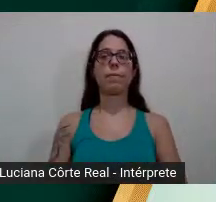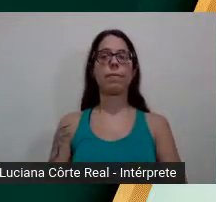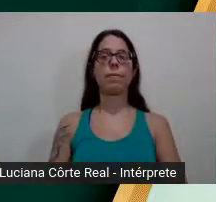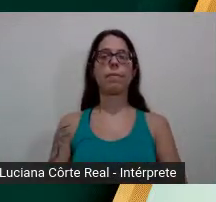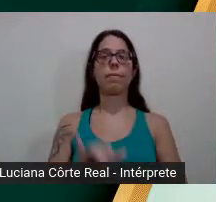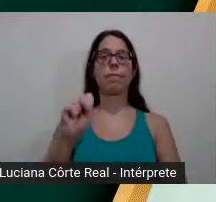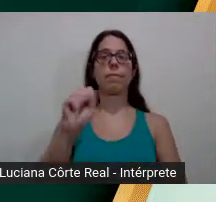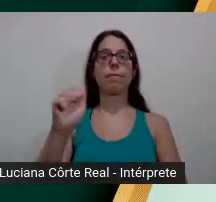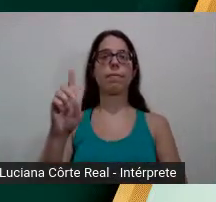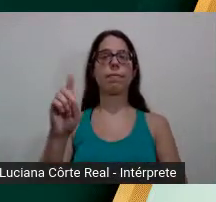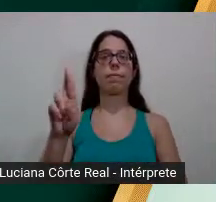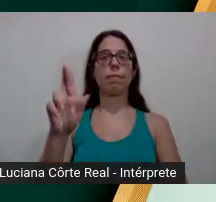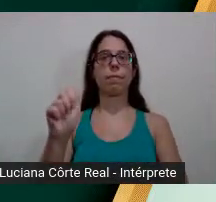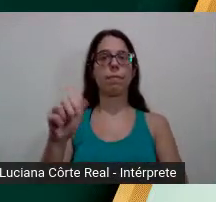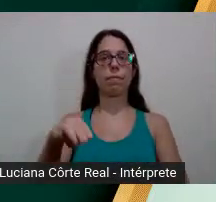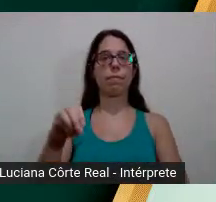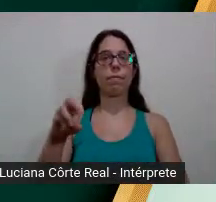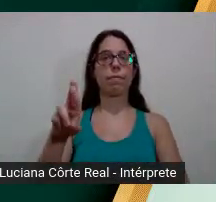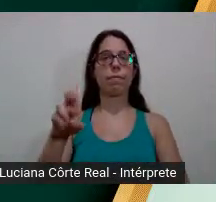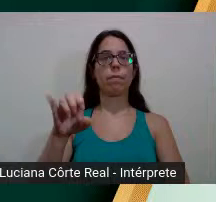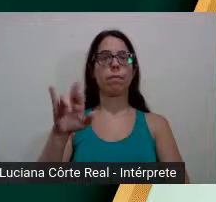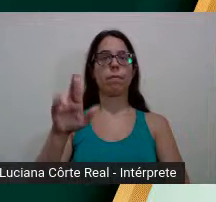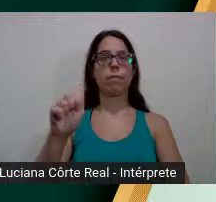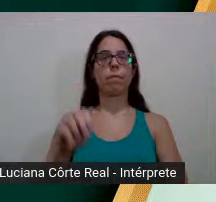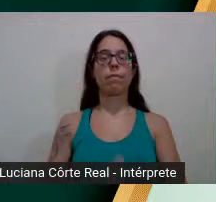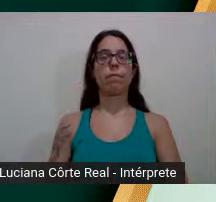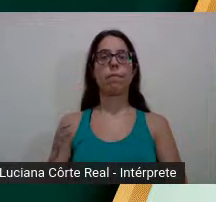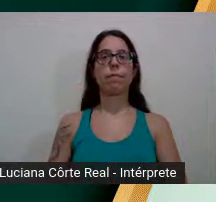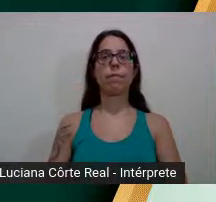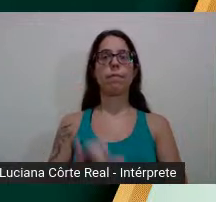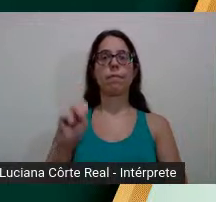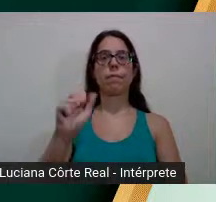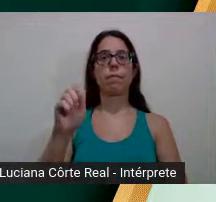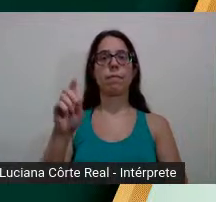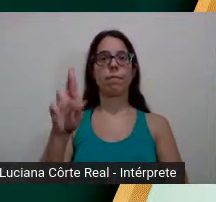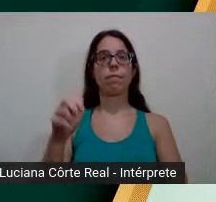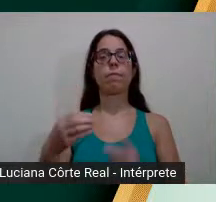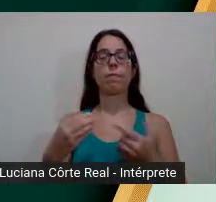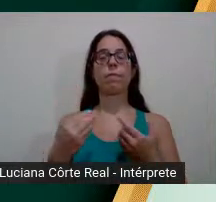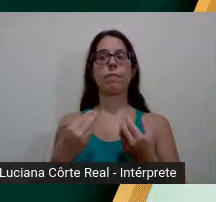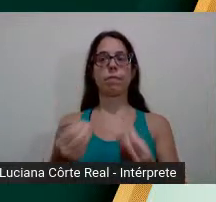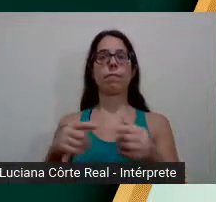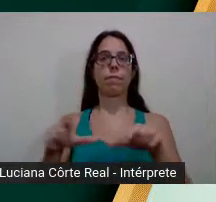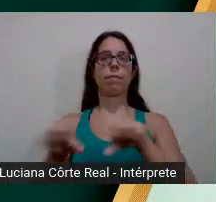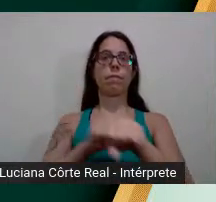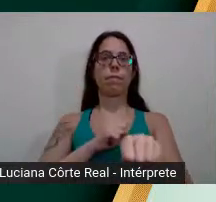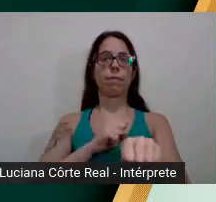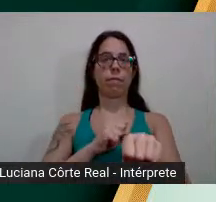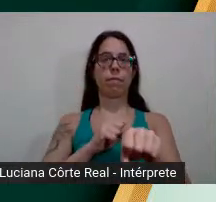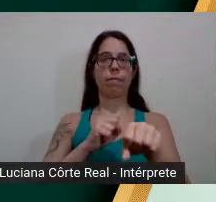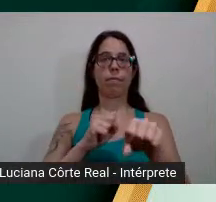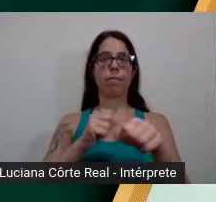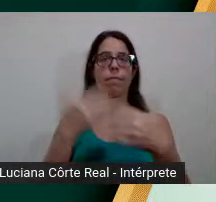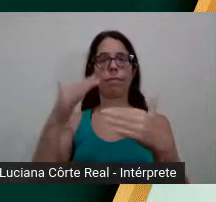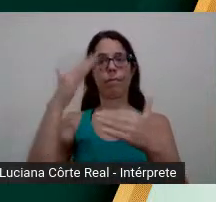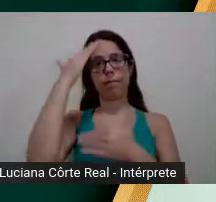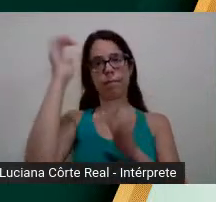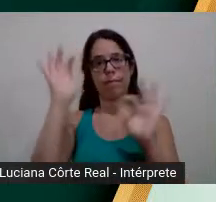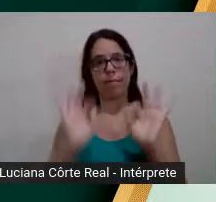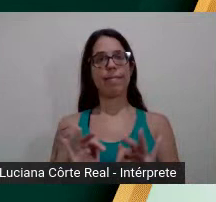Isadora Kummer Moreira. Isadora, confira o tio Grau. Parabéns, sucesso, felicidades.